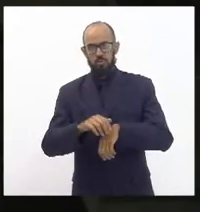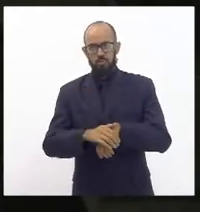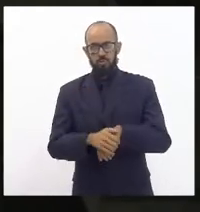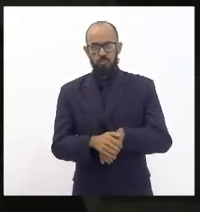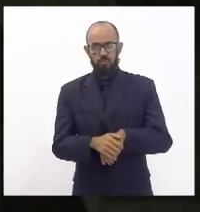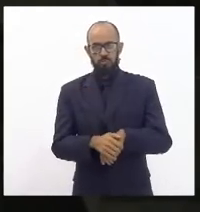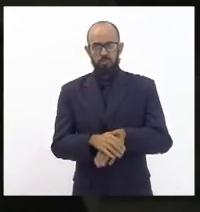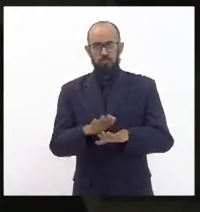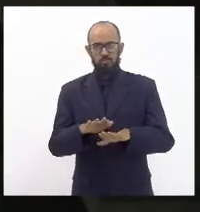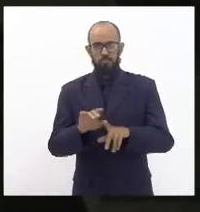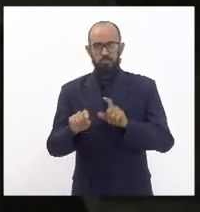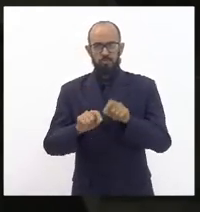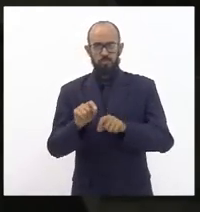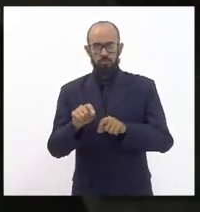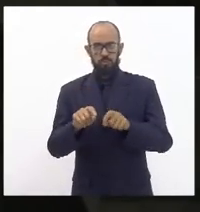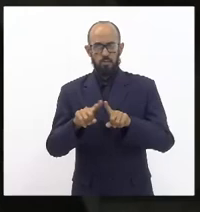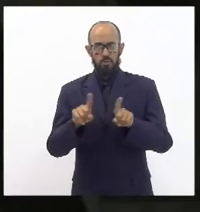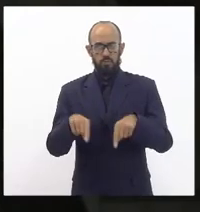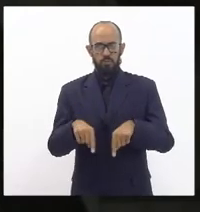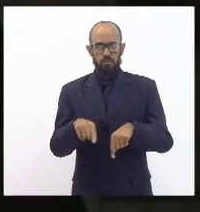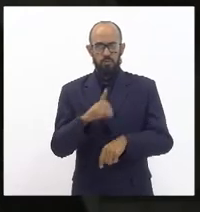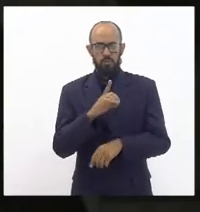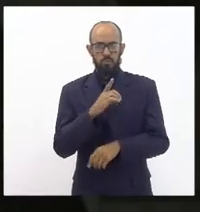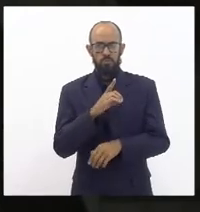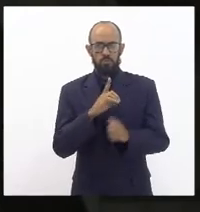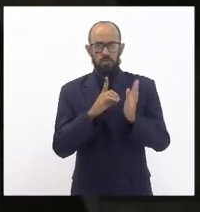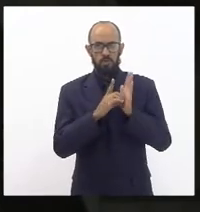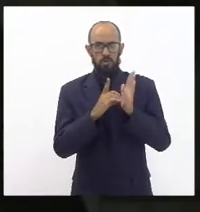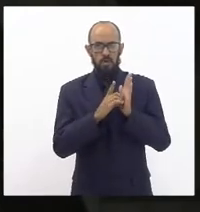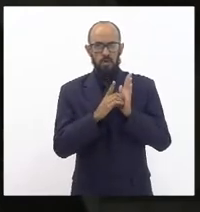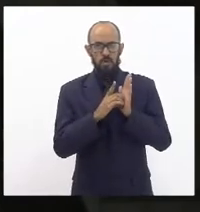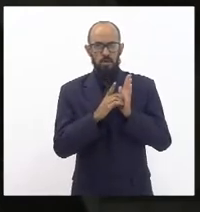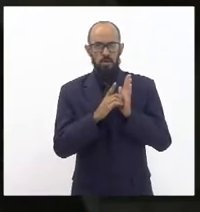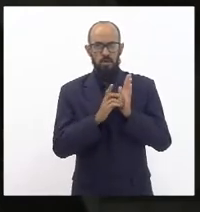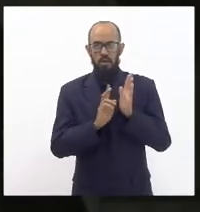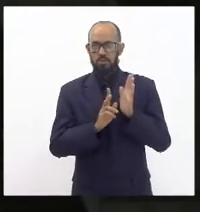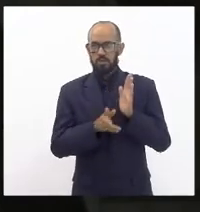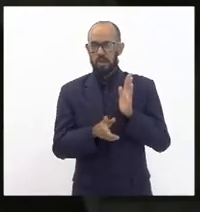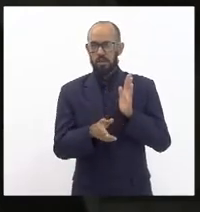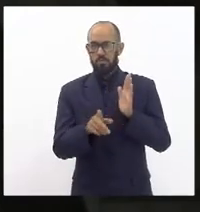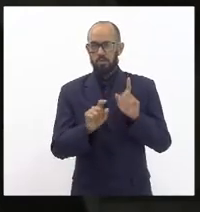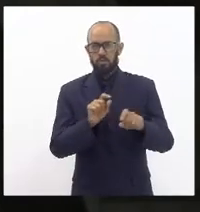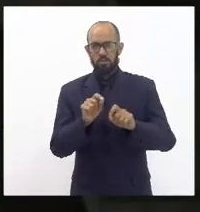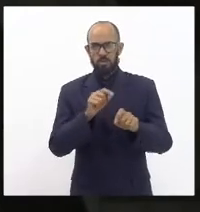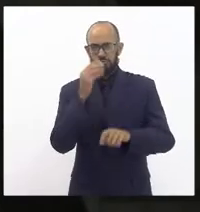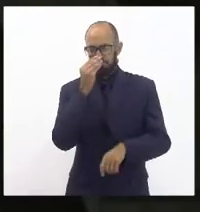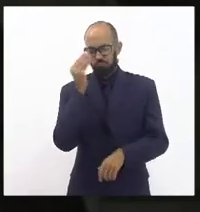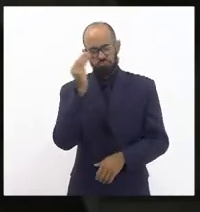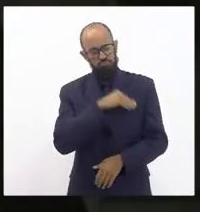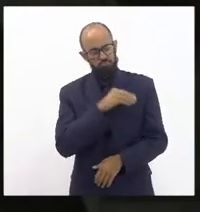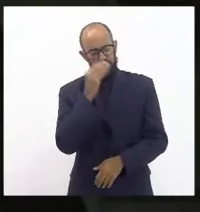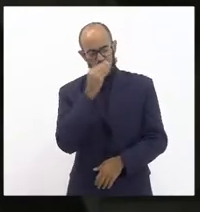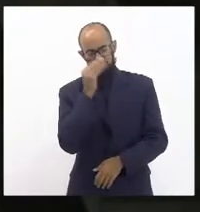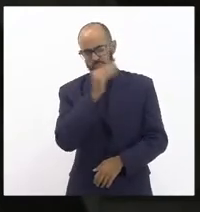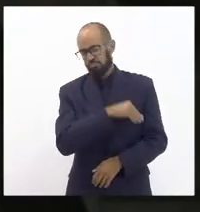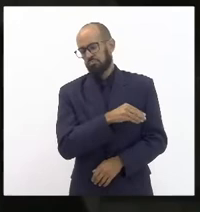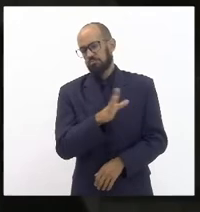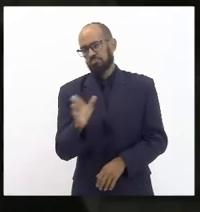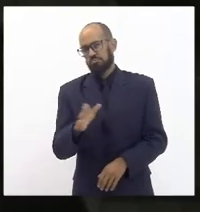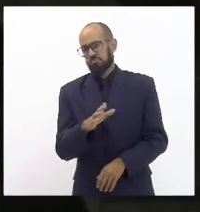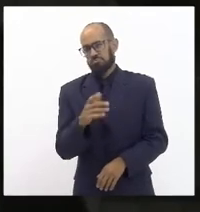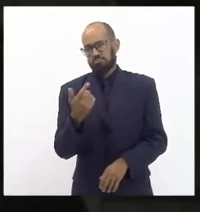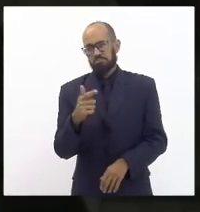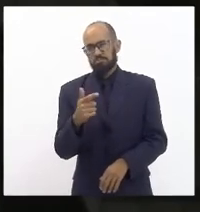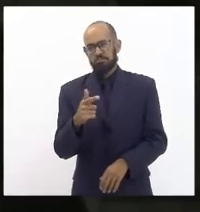e Agora quanto ao funcionário do Detran tá sempre scuta escanteado nem as